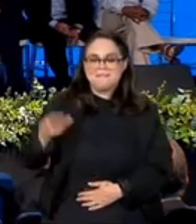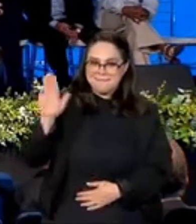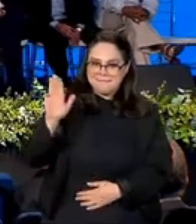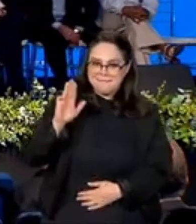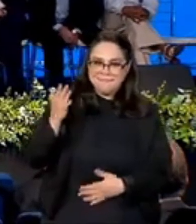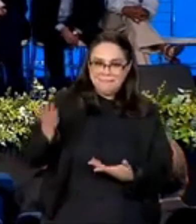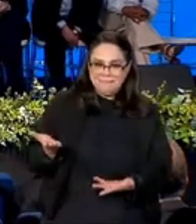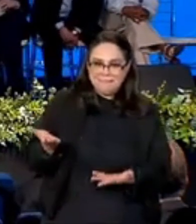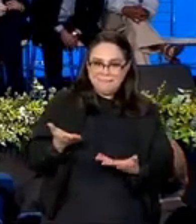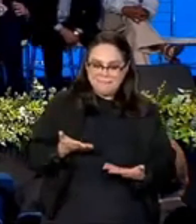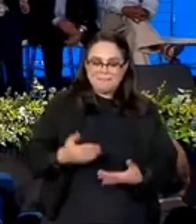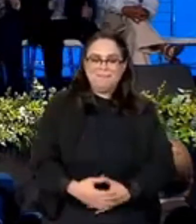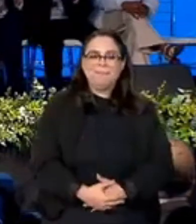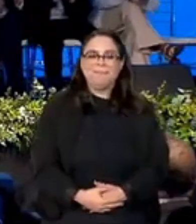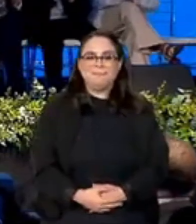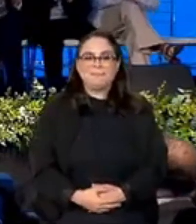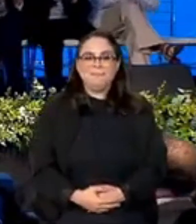Lula da Silva